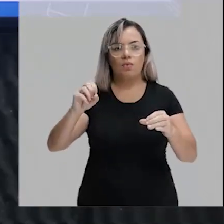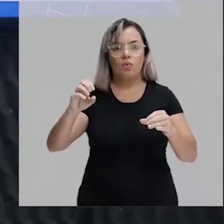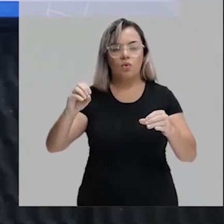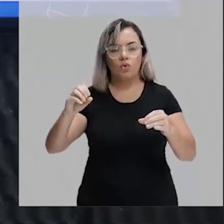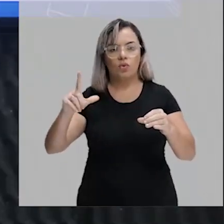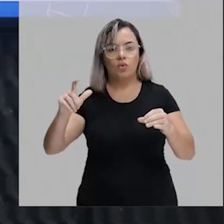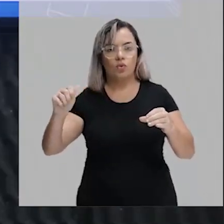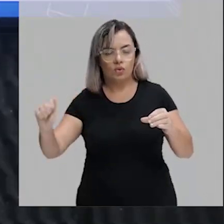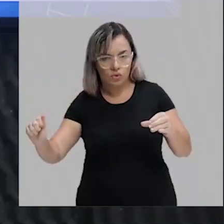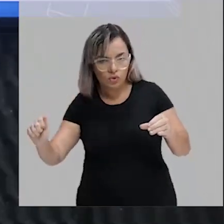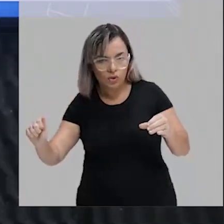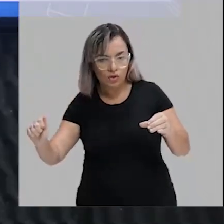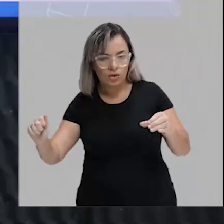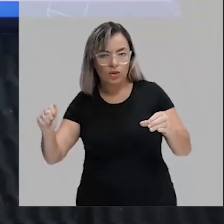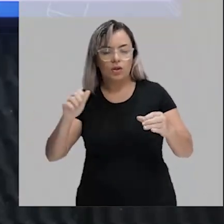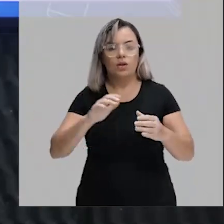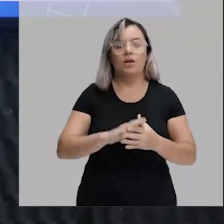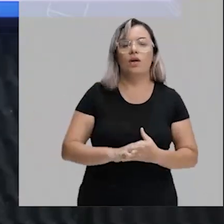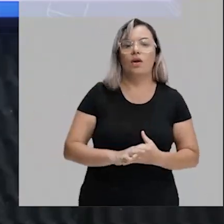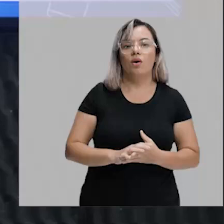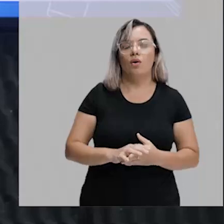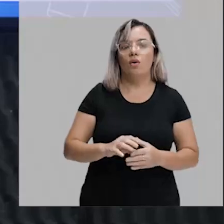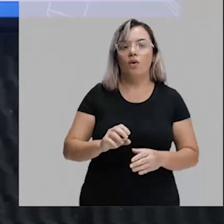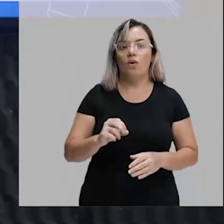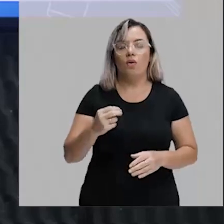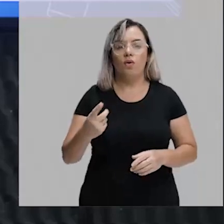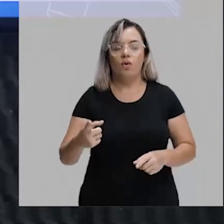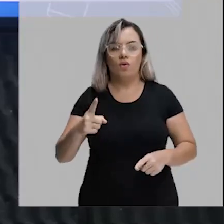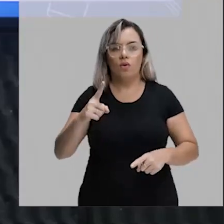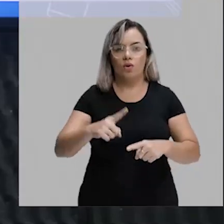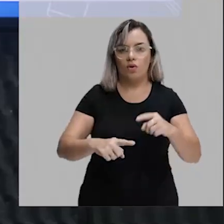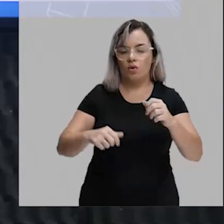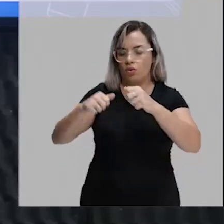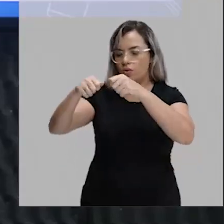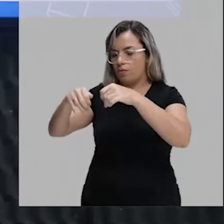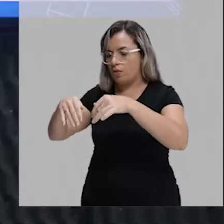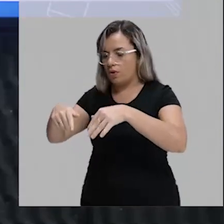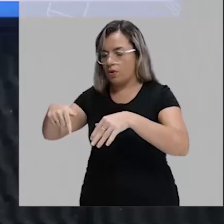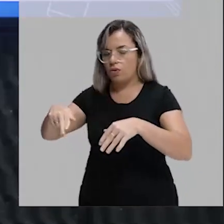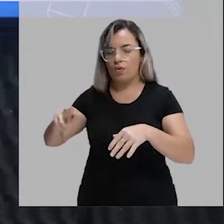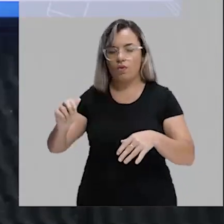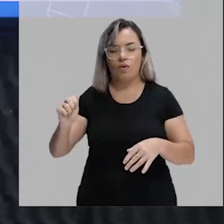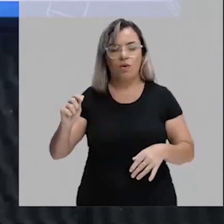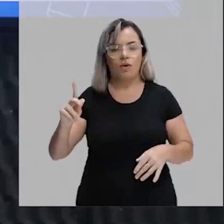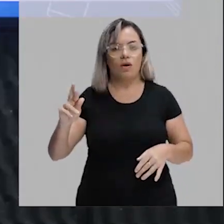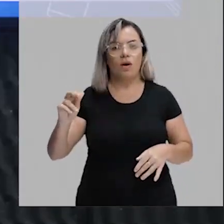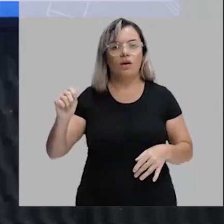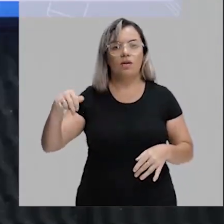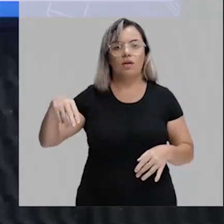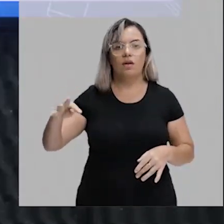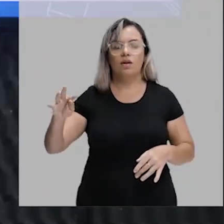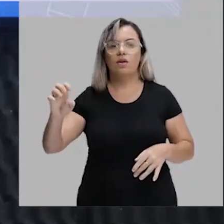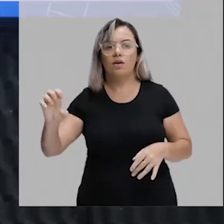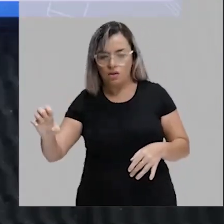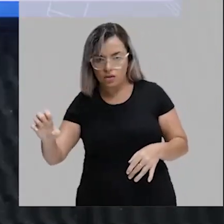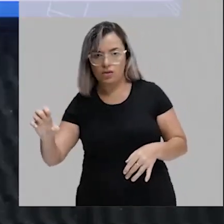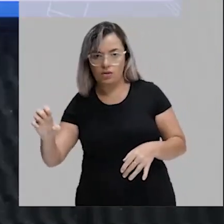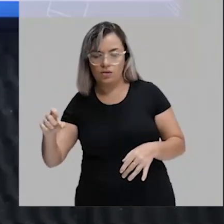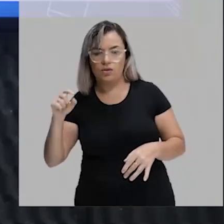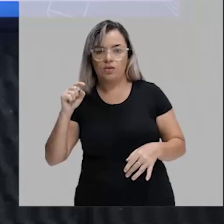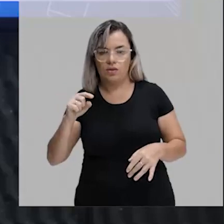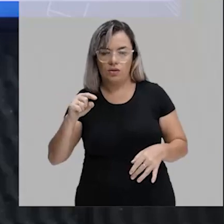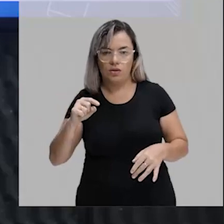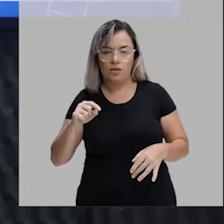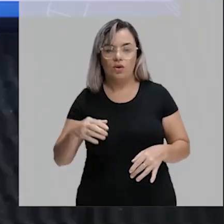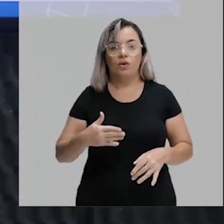a utilização de instrumentos náuticos, como os mapas quadrantes. Então, os árabes, eles